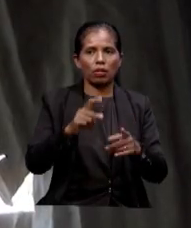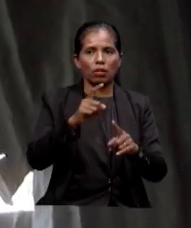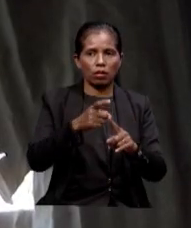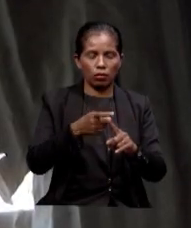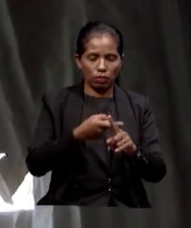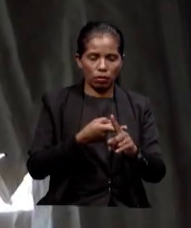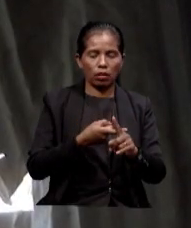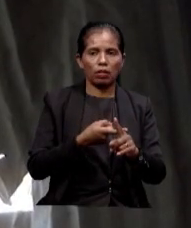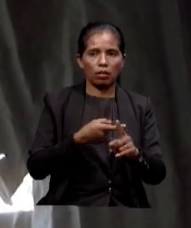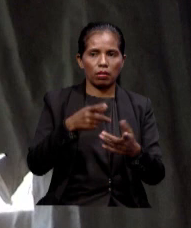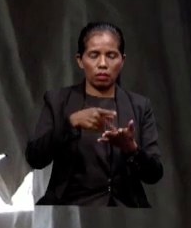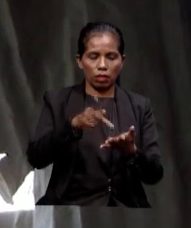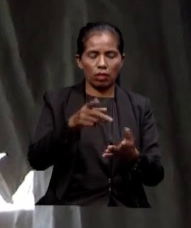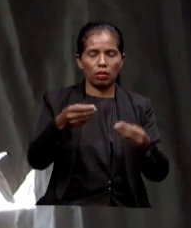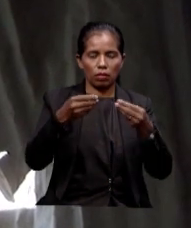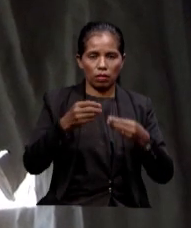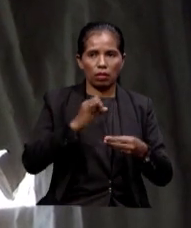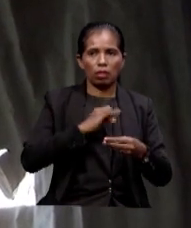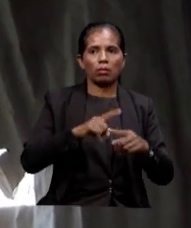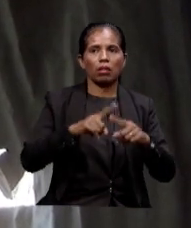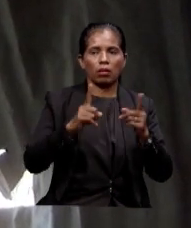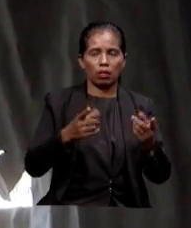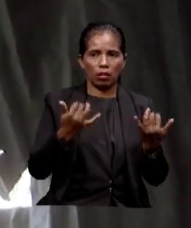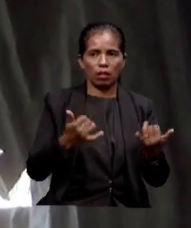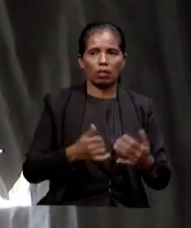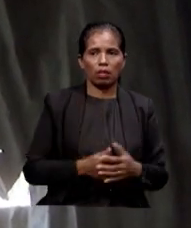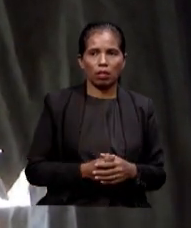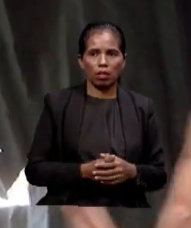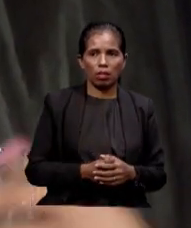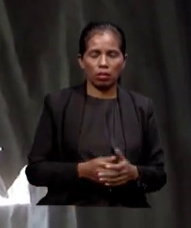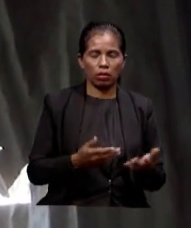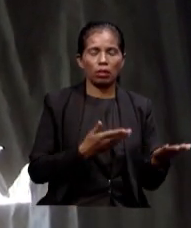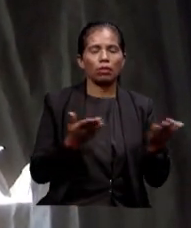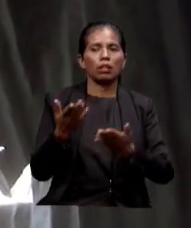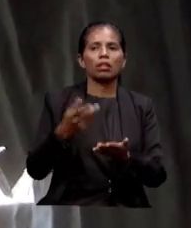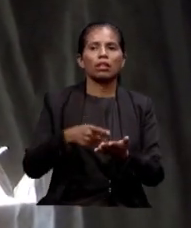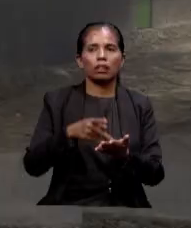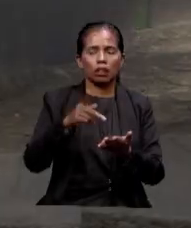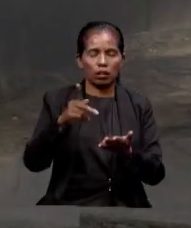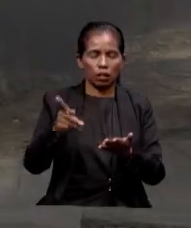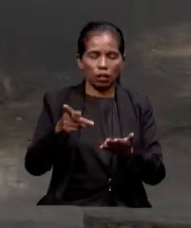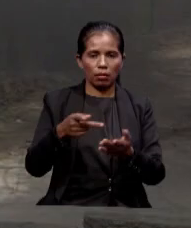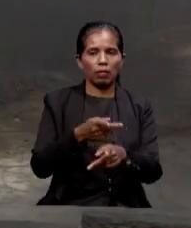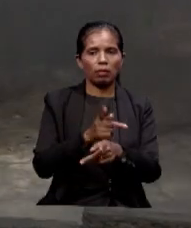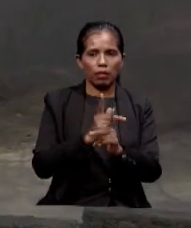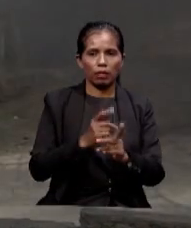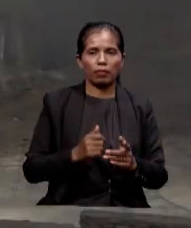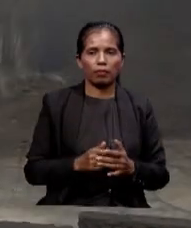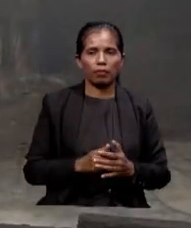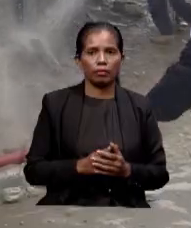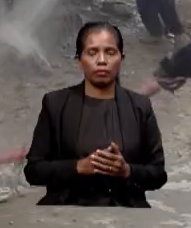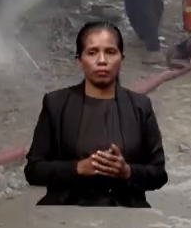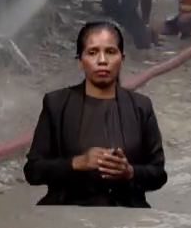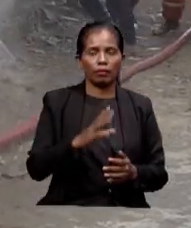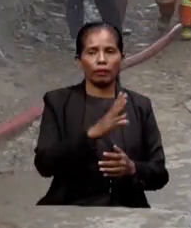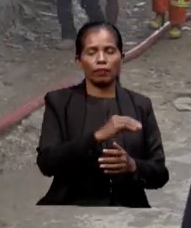hau meselu ba hau tapi agora acontece tian sanena hau tu hori seram selu ba kredi tu sira ne e en sendo ne corpo